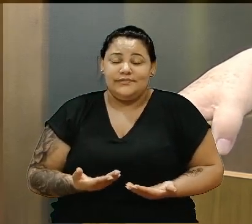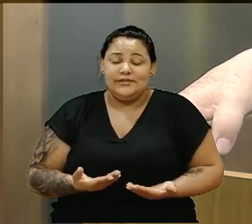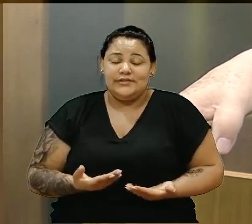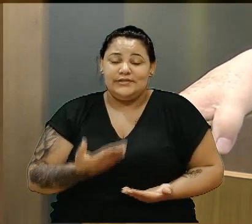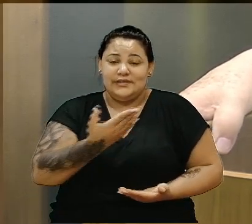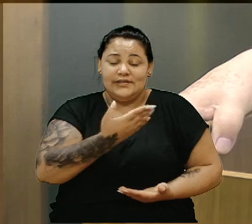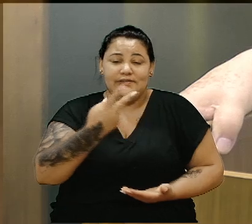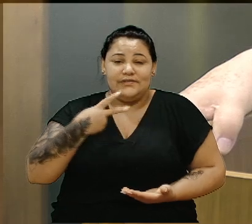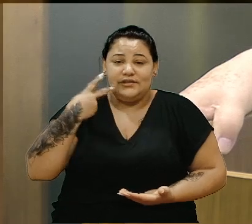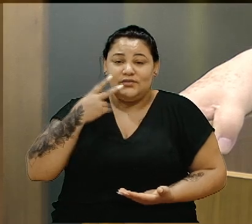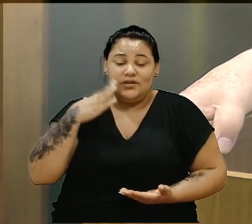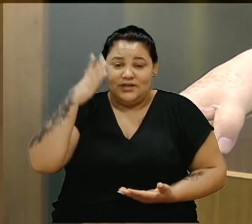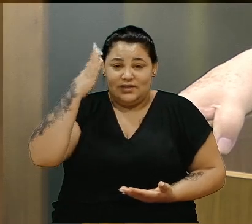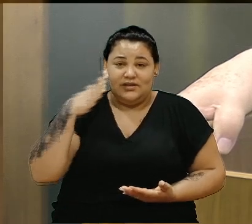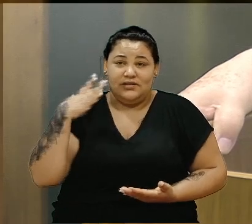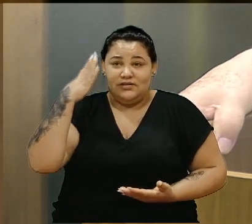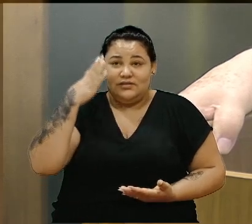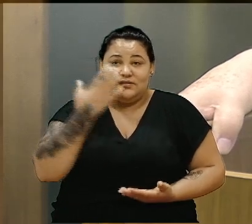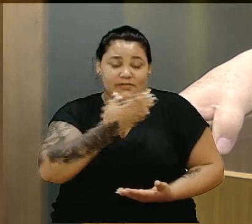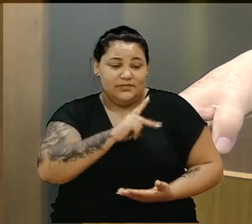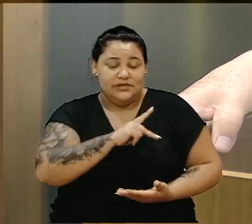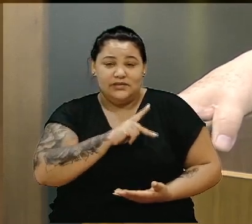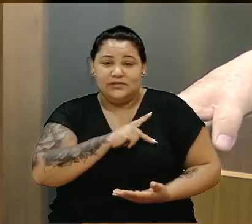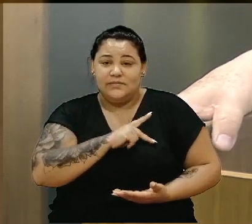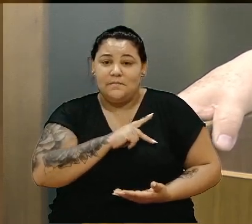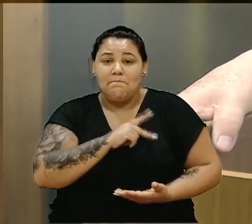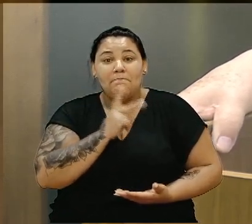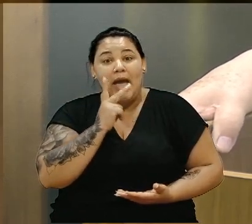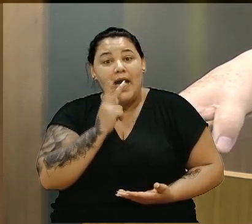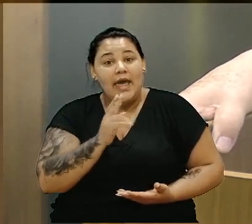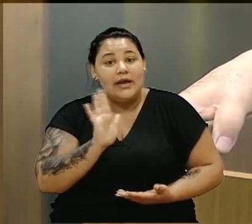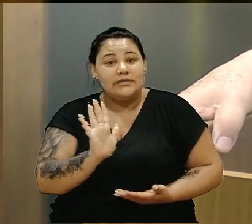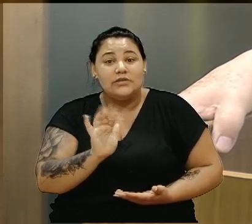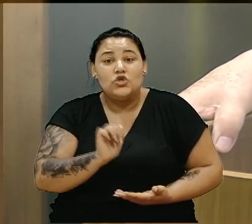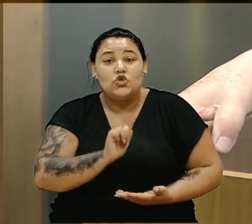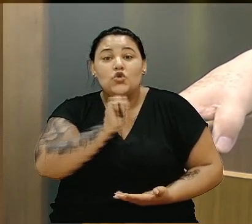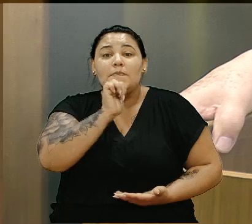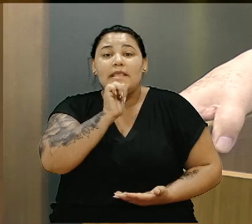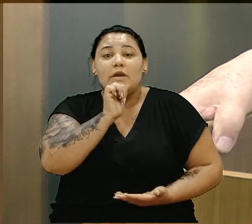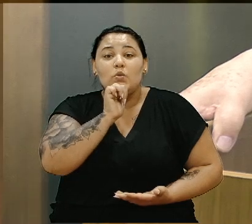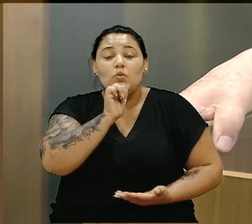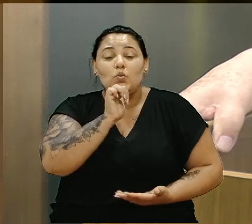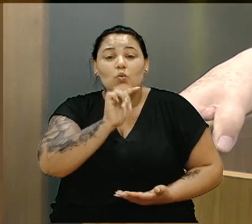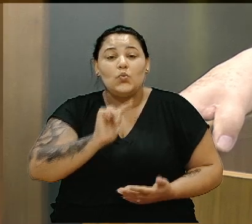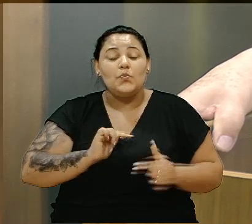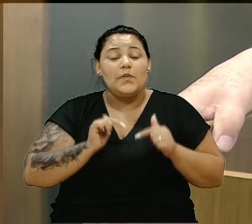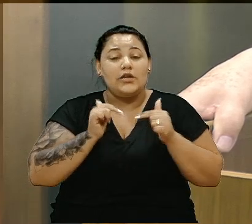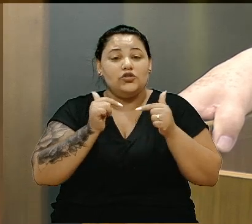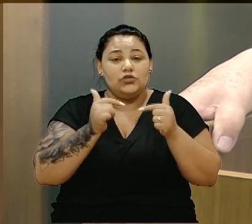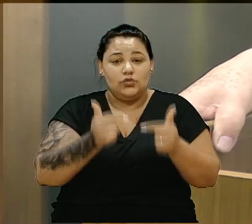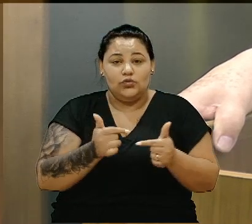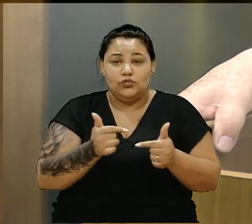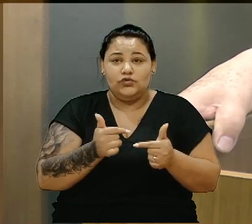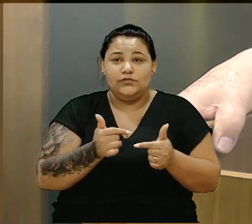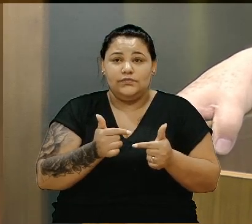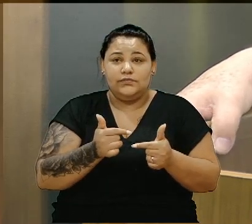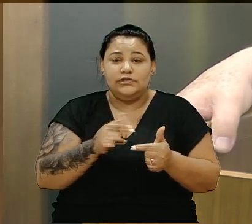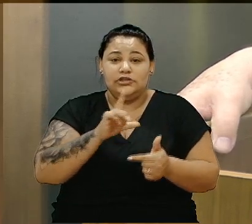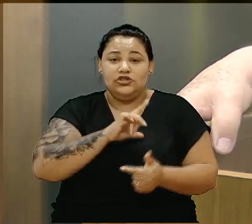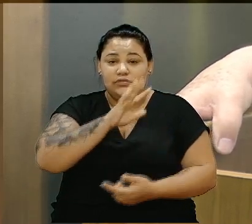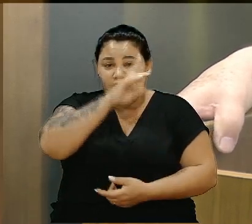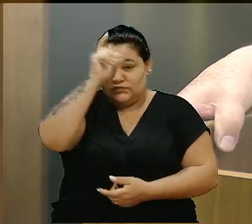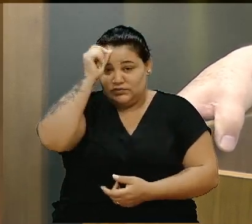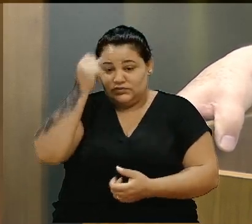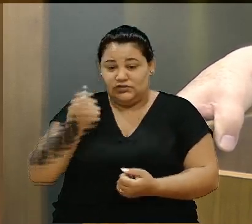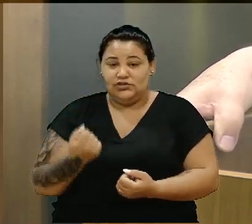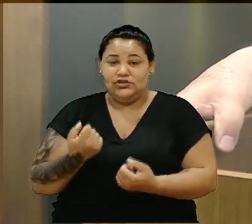vereador Daiane, que parece que suspenderam uma iniciativa que existia a nível da prefeitura de